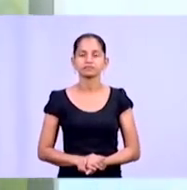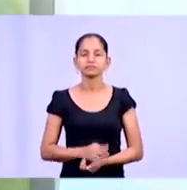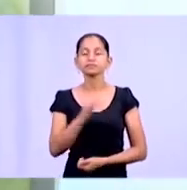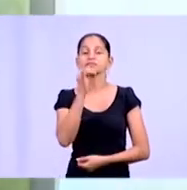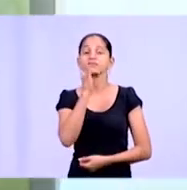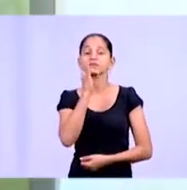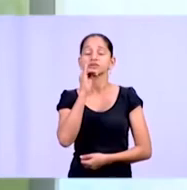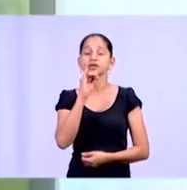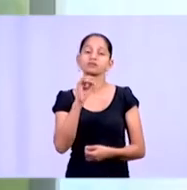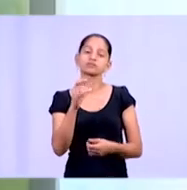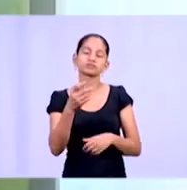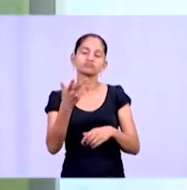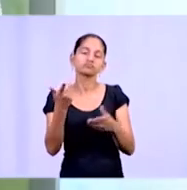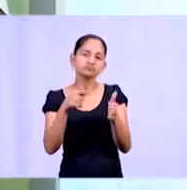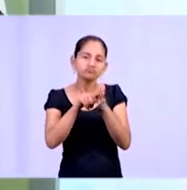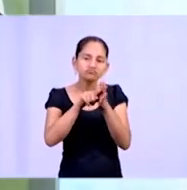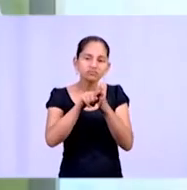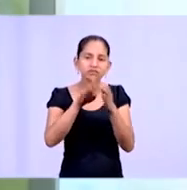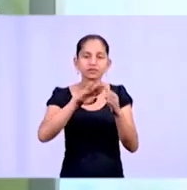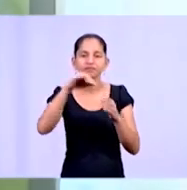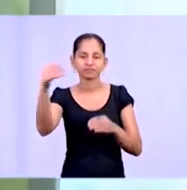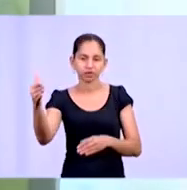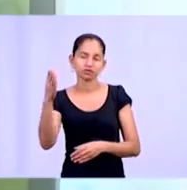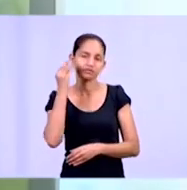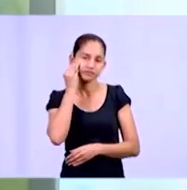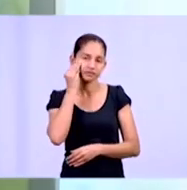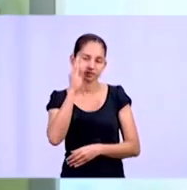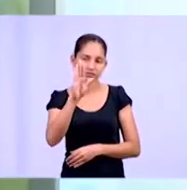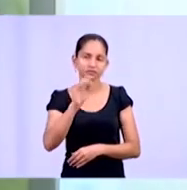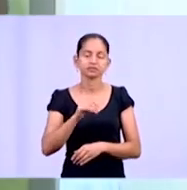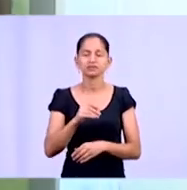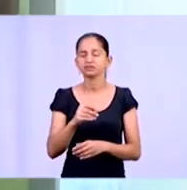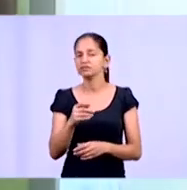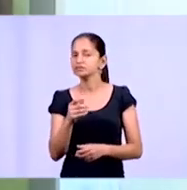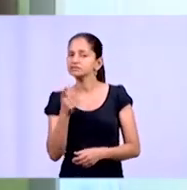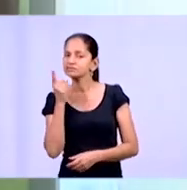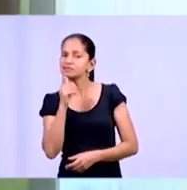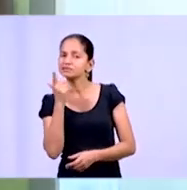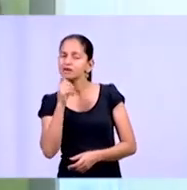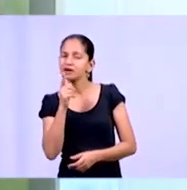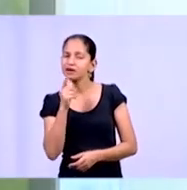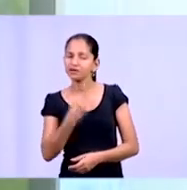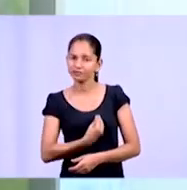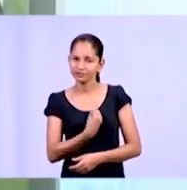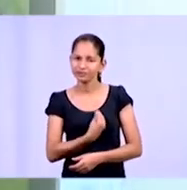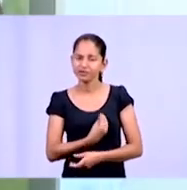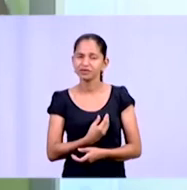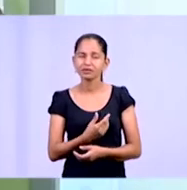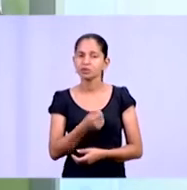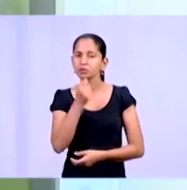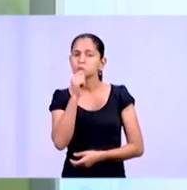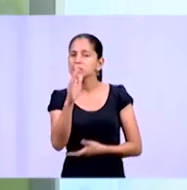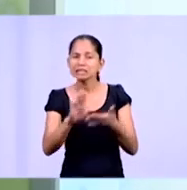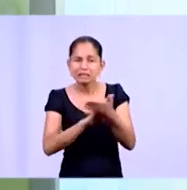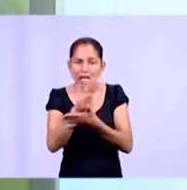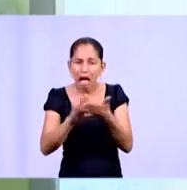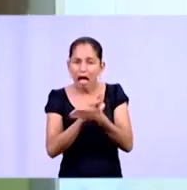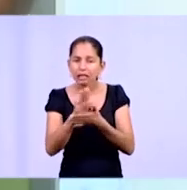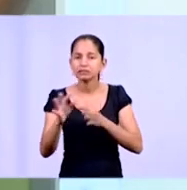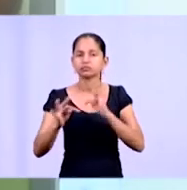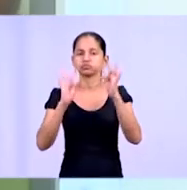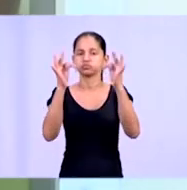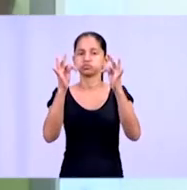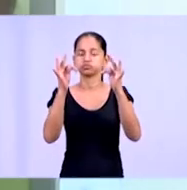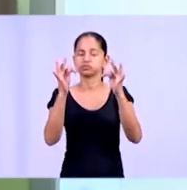numa externa, numa matéria que a gente fez. A gente vai ver, será que a gente consegue viver hoje sem essas tecnologias do dia a